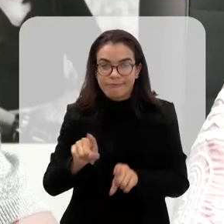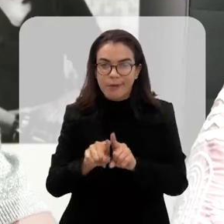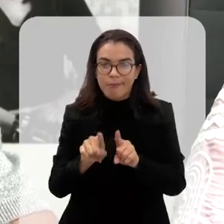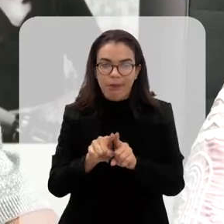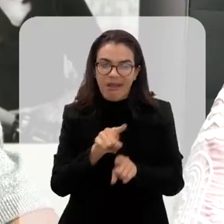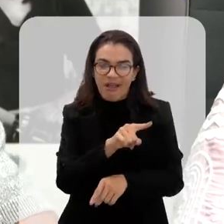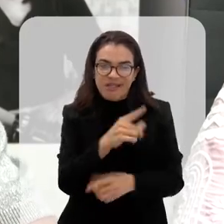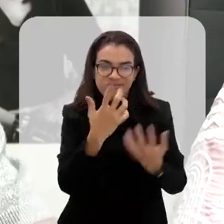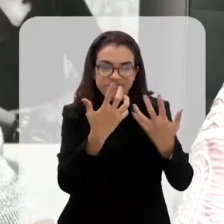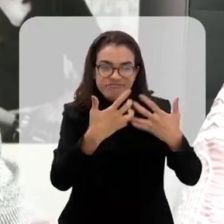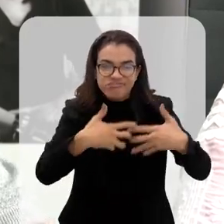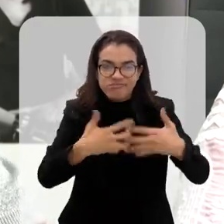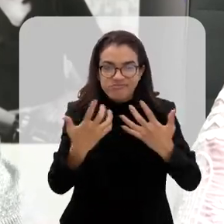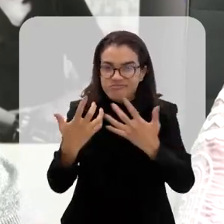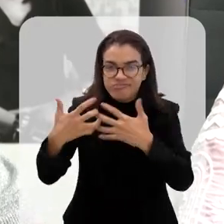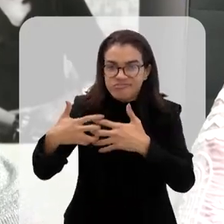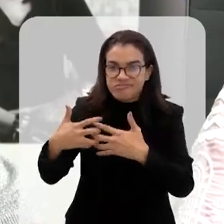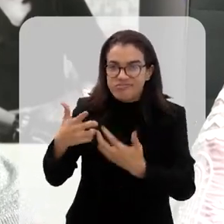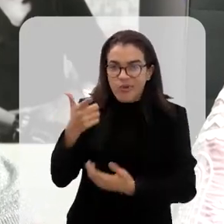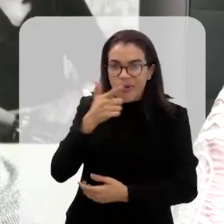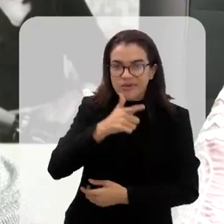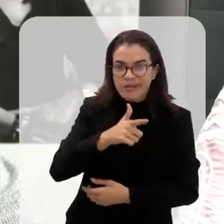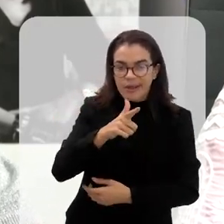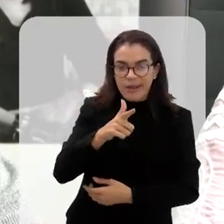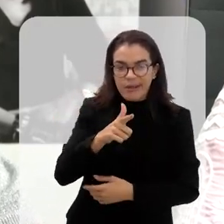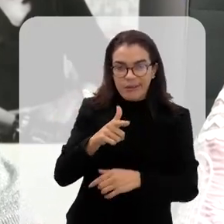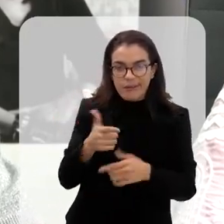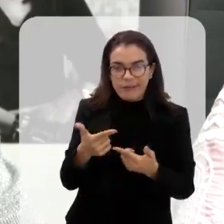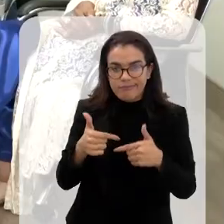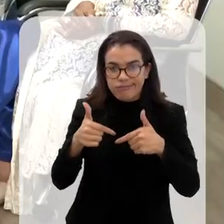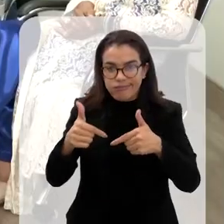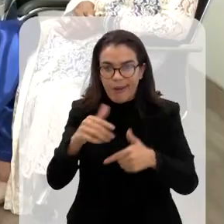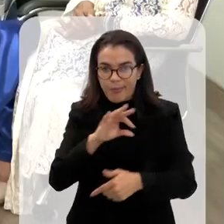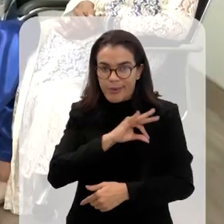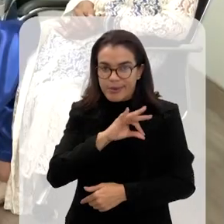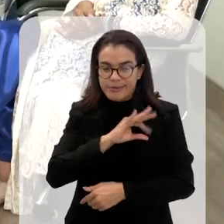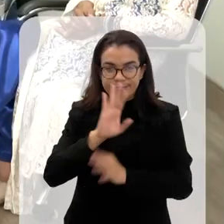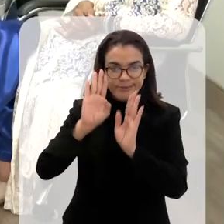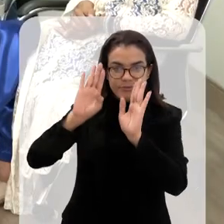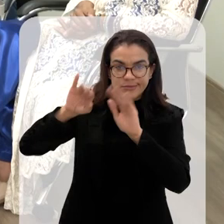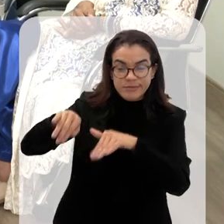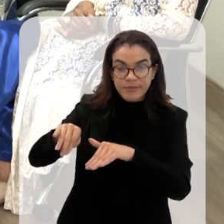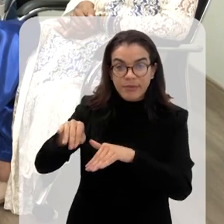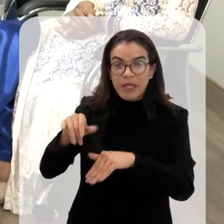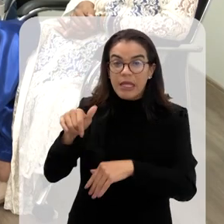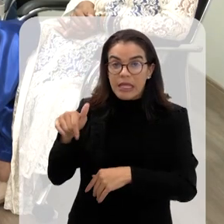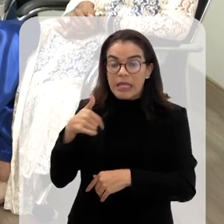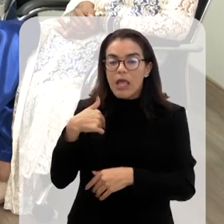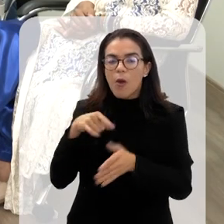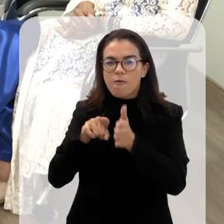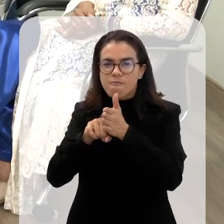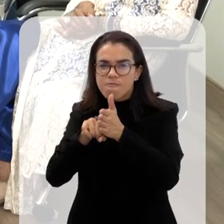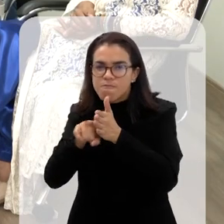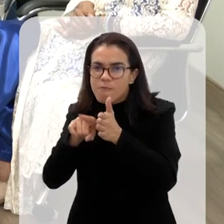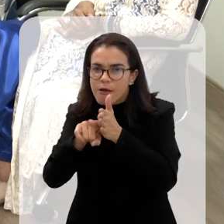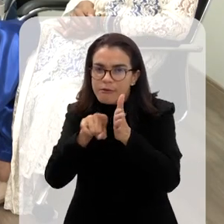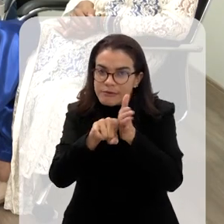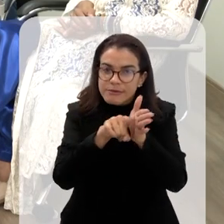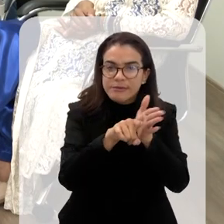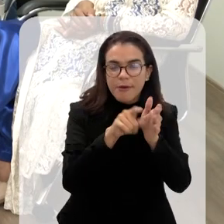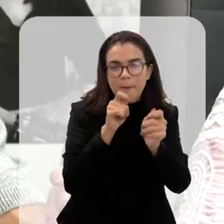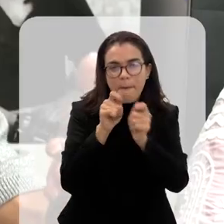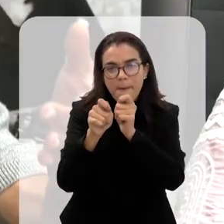na eficiência e na eficácia da medida protetiva, né? Era esse a minha enquete.